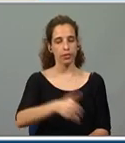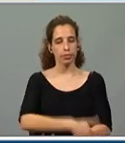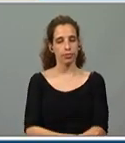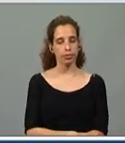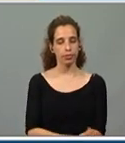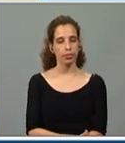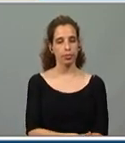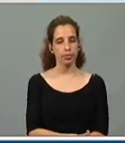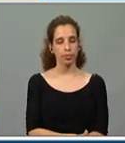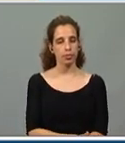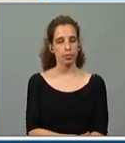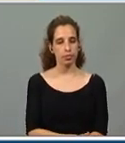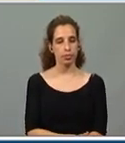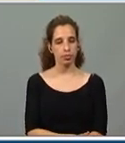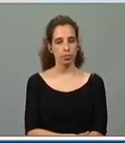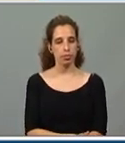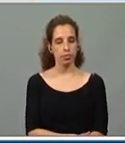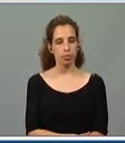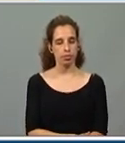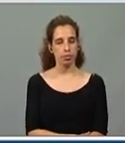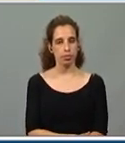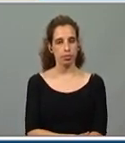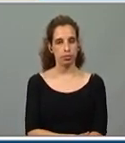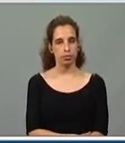abrir ligeiramente a torneira